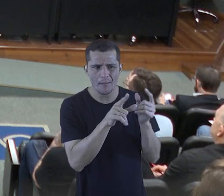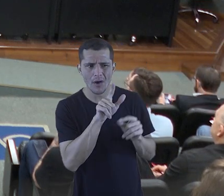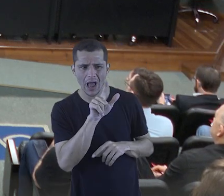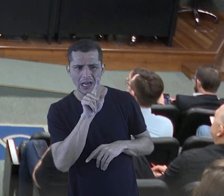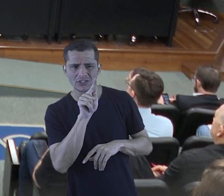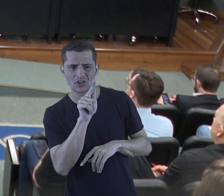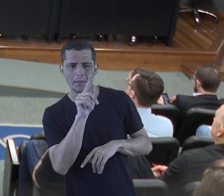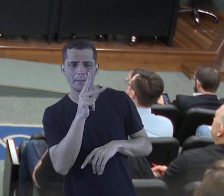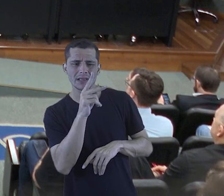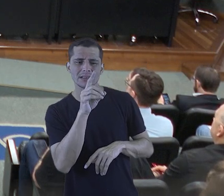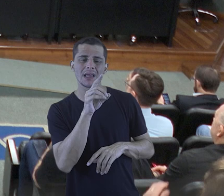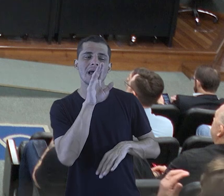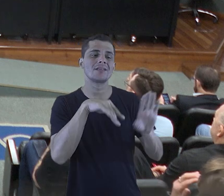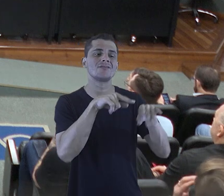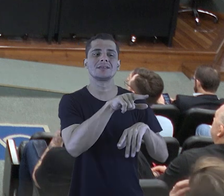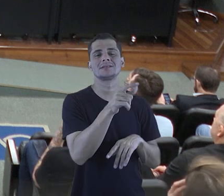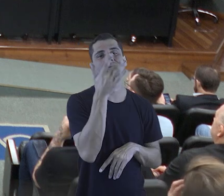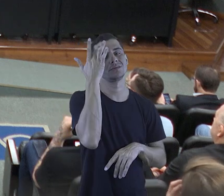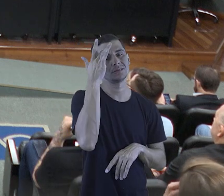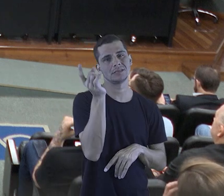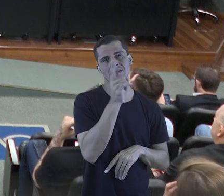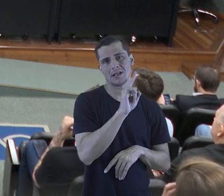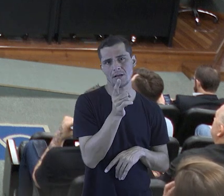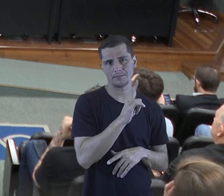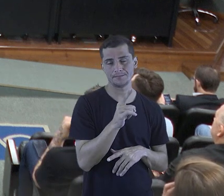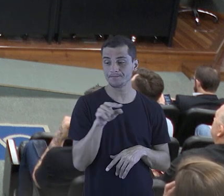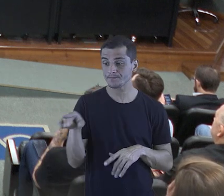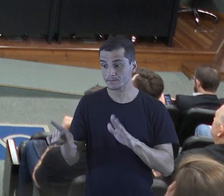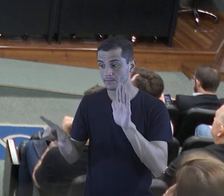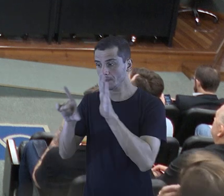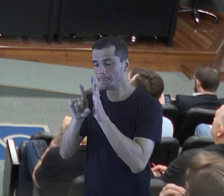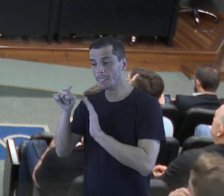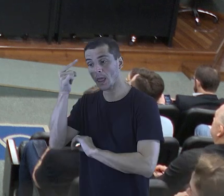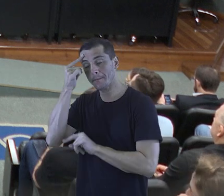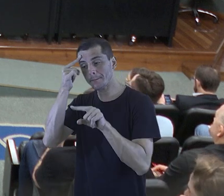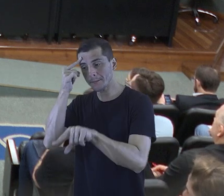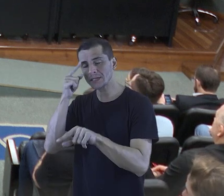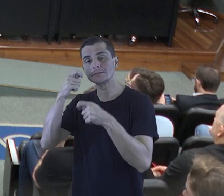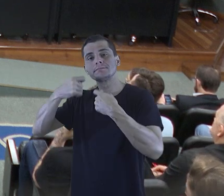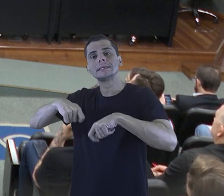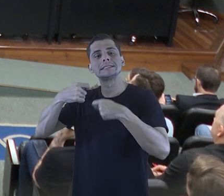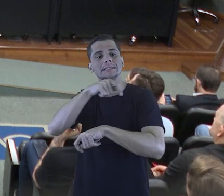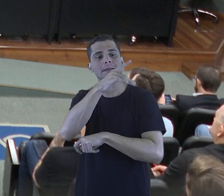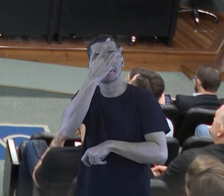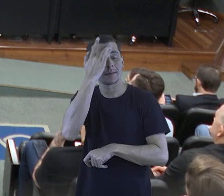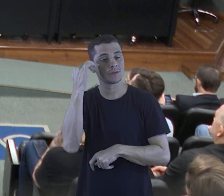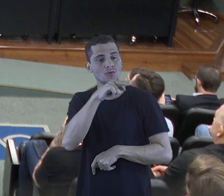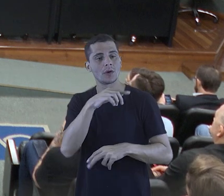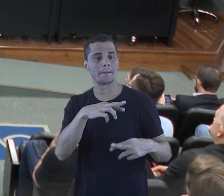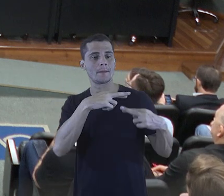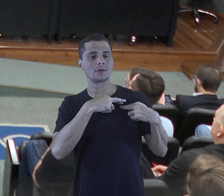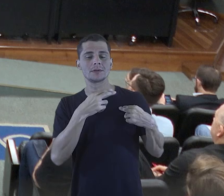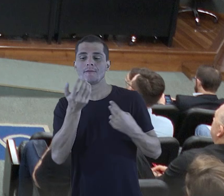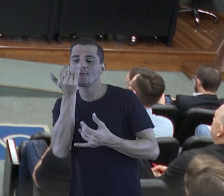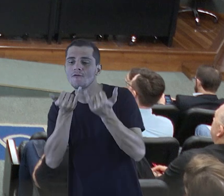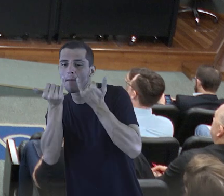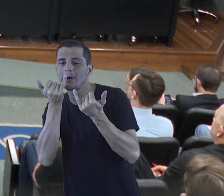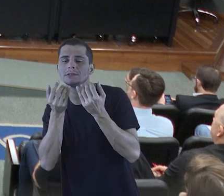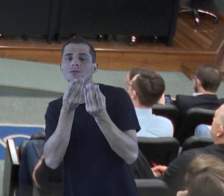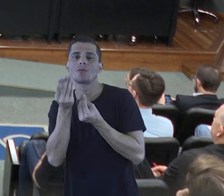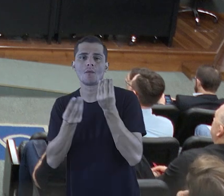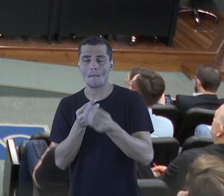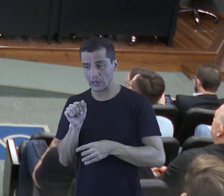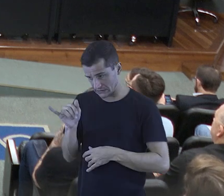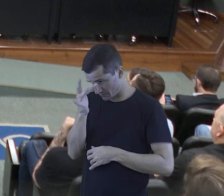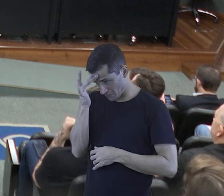Tem que ter uma pessoa que saiba me fornecer essa informação. E se ela não souber, ela vai saber quem vai me fornecer.